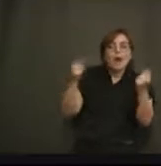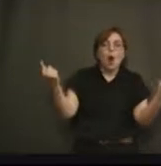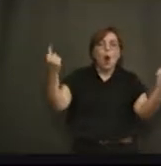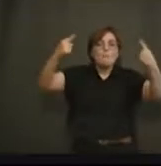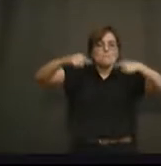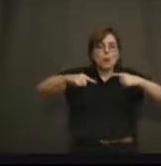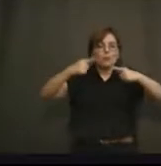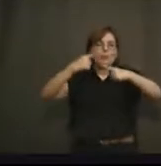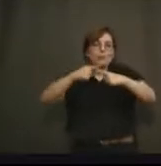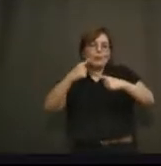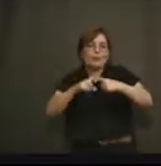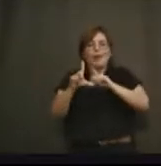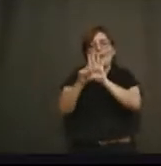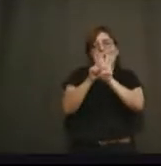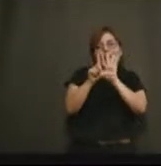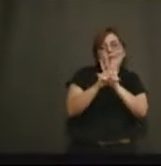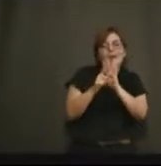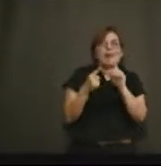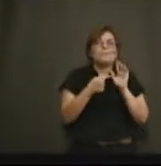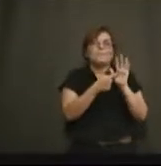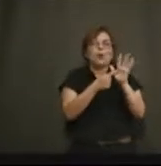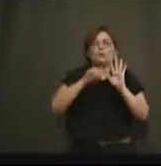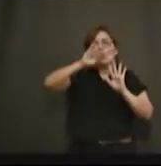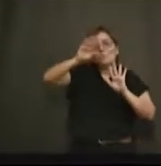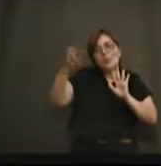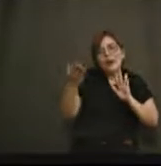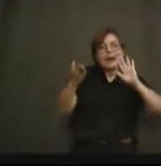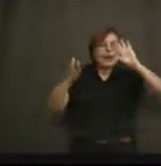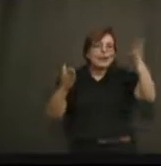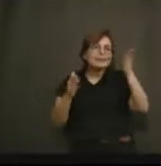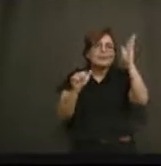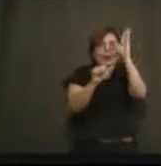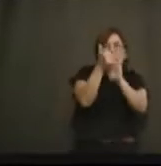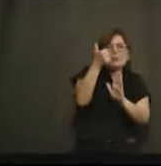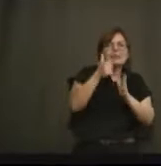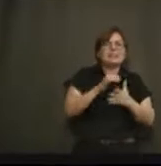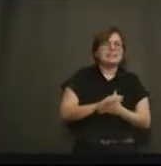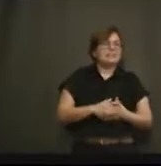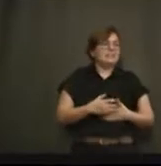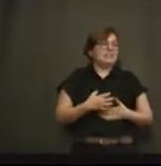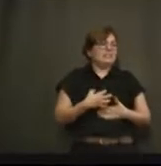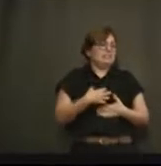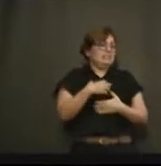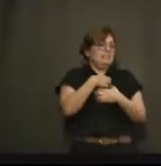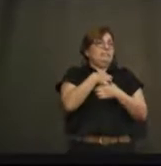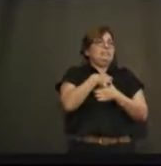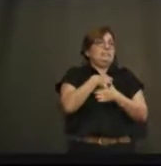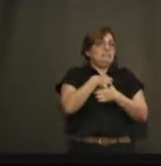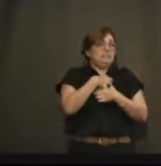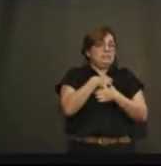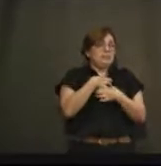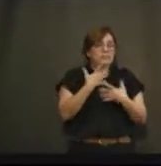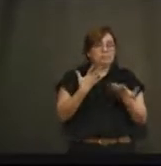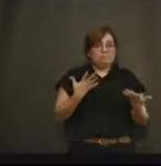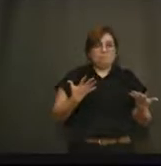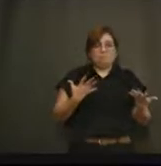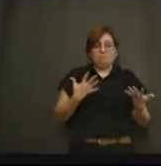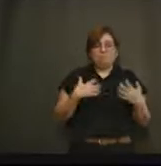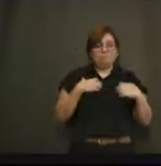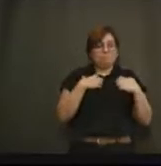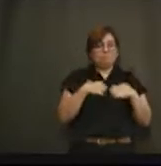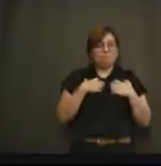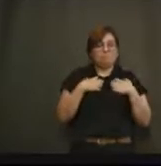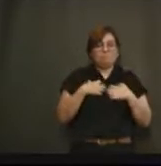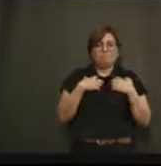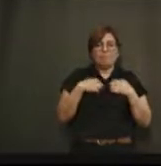lei divina que diz que é parênteses primeiro, enfim, eu me tiro do sério, tá? Meu filho,